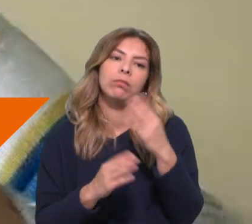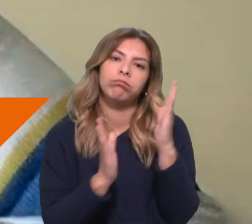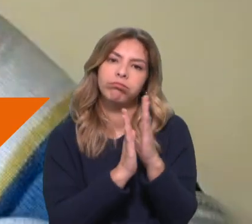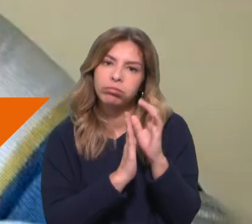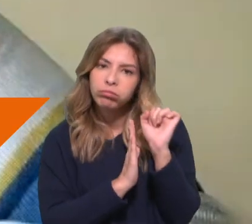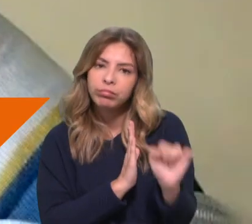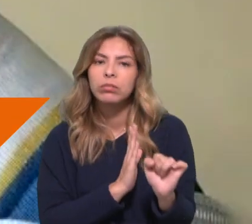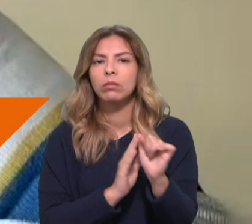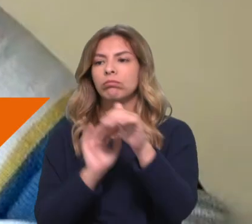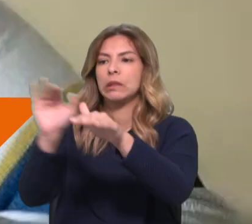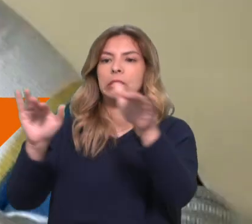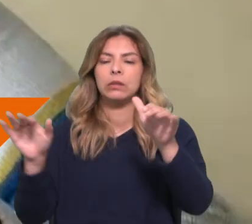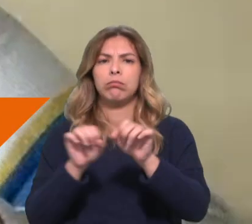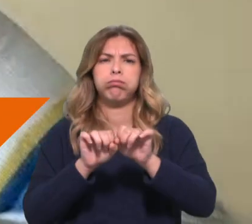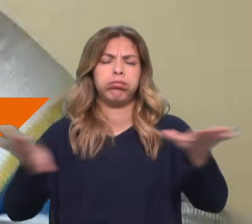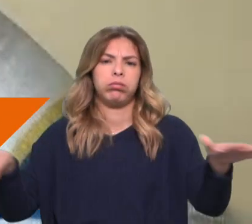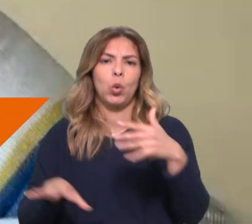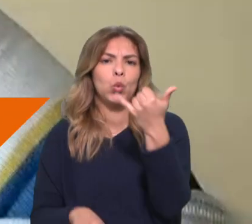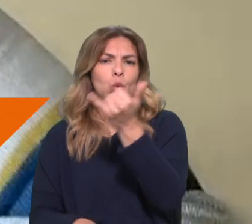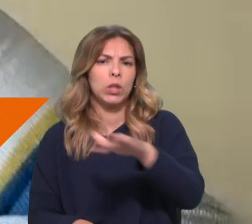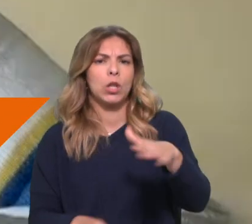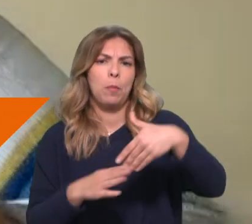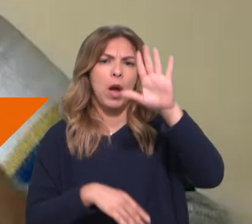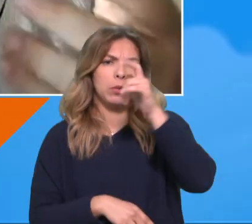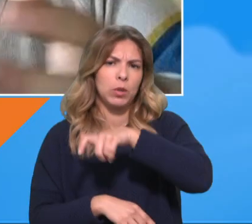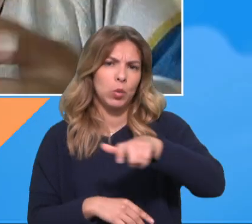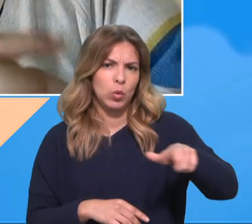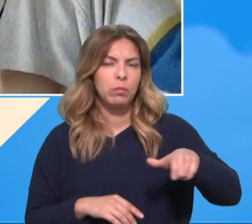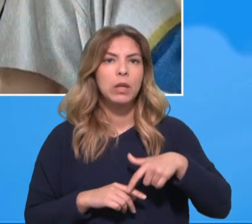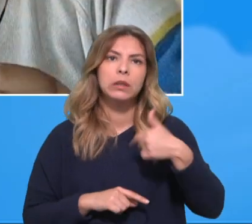chegamos facilmente às 300 pessoas. Sim. E tudo isto... E nesses três momentos